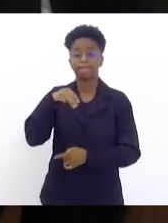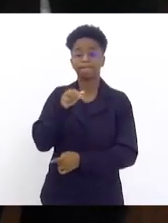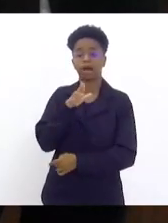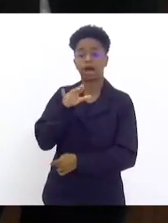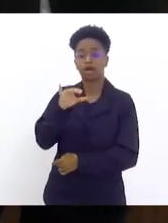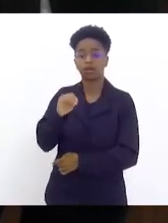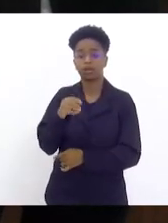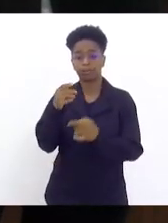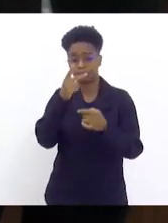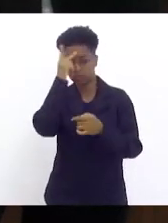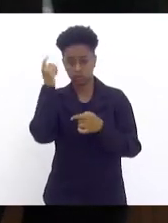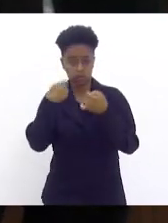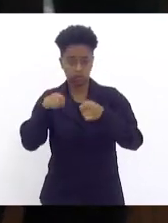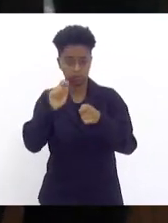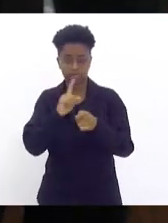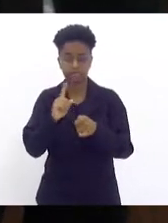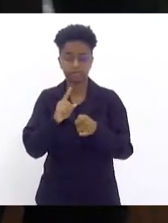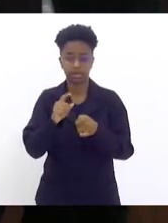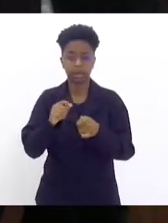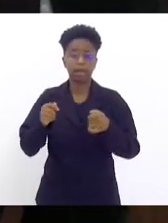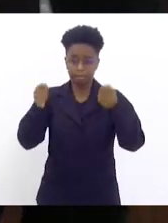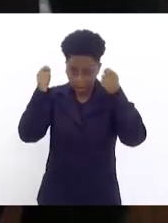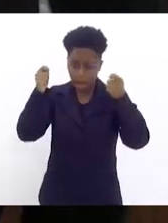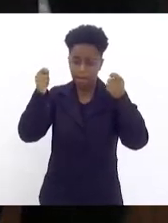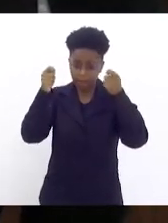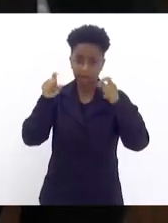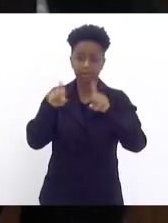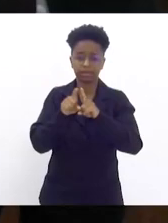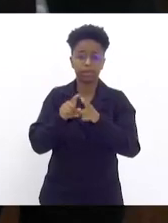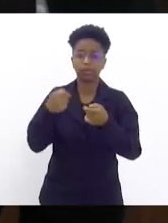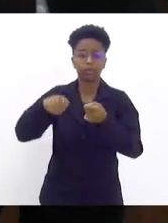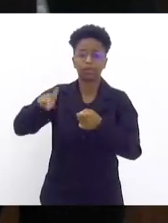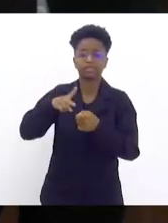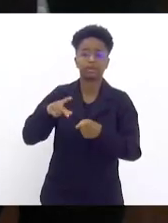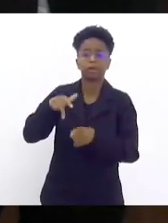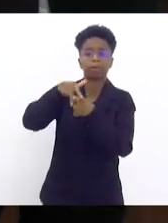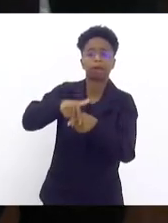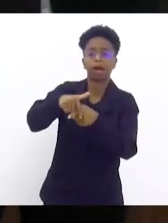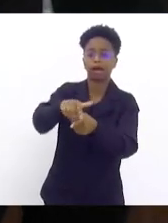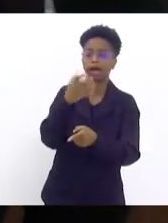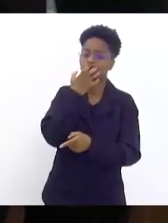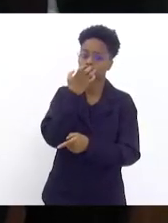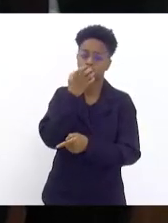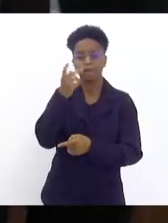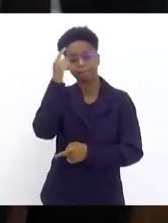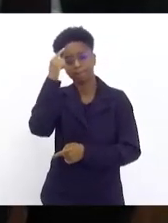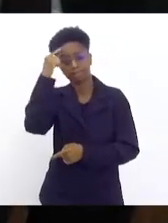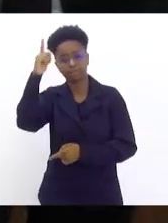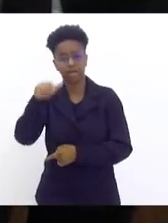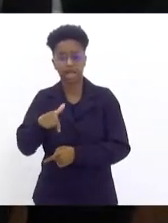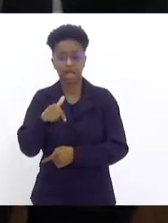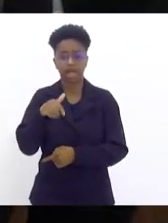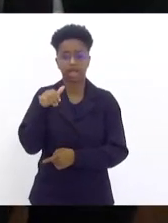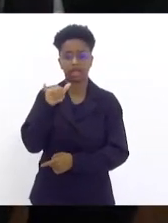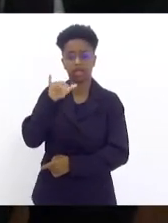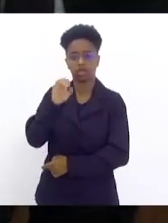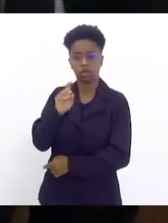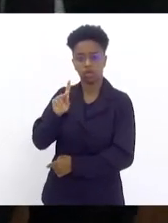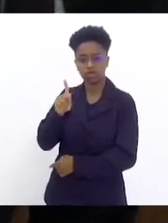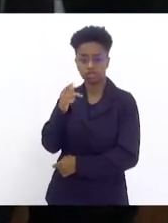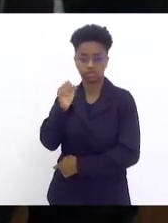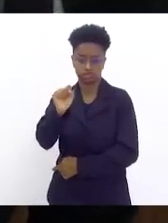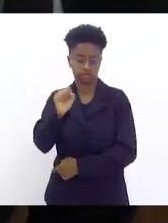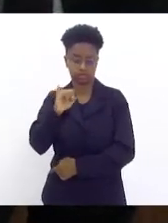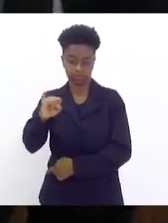achando que ia encontrar moeda ninguém saía montando em vira-lata achando que era um Yoshi então isso não tem absolutamente nada a ver